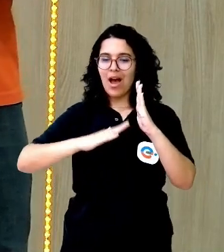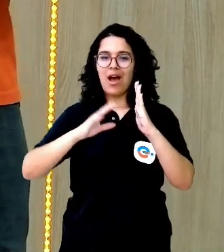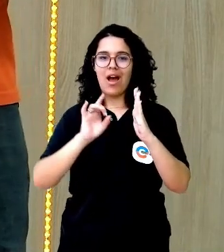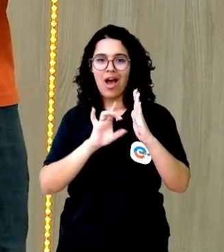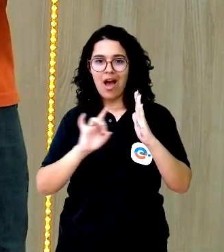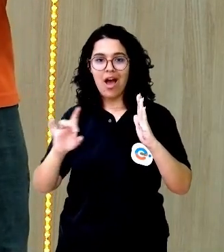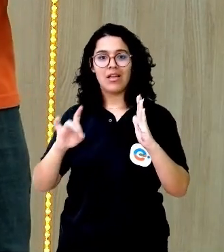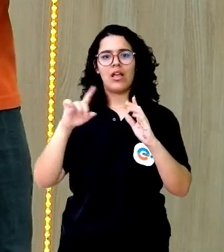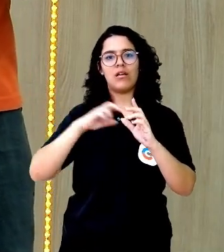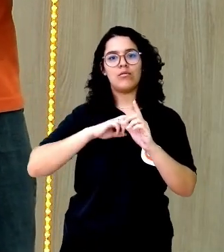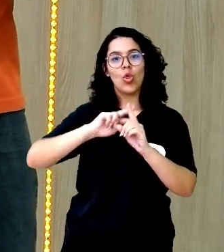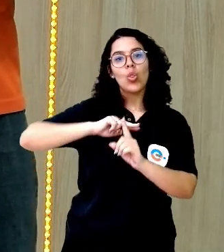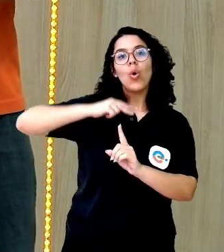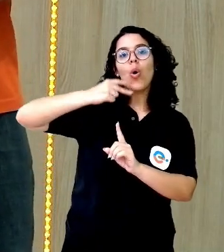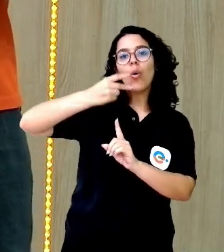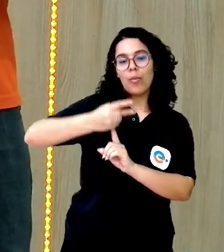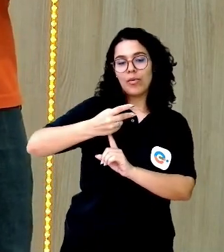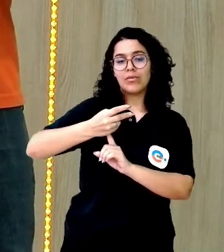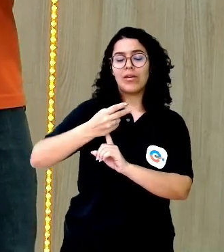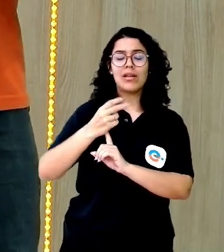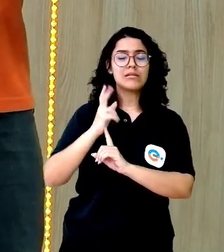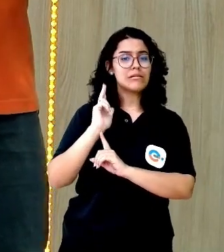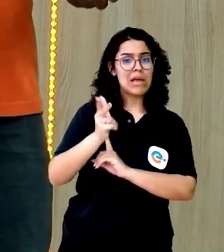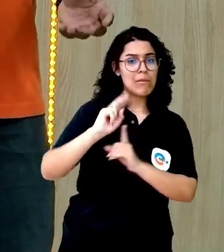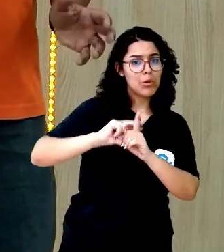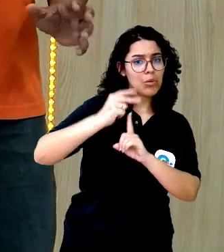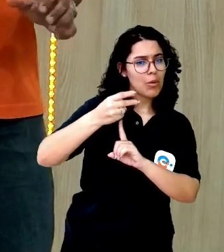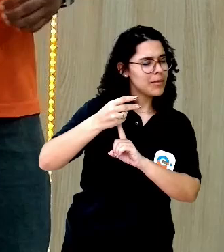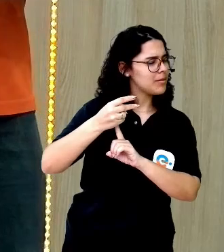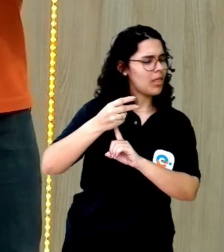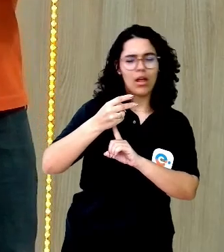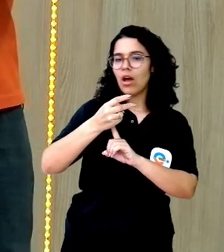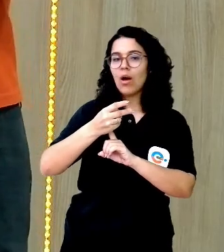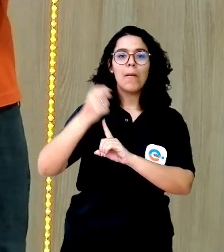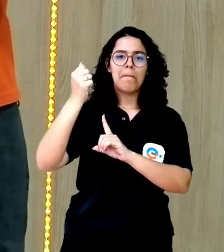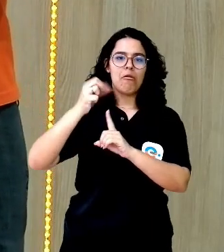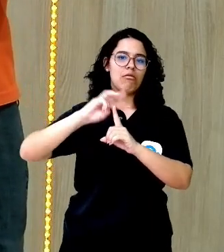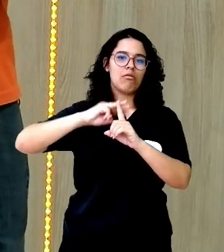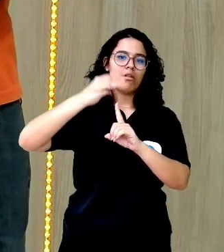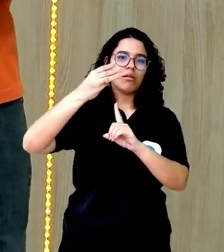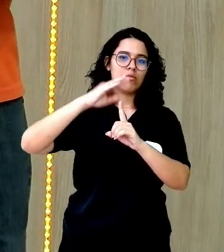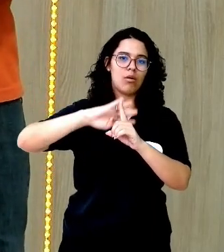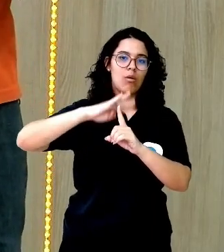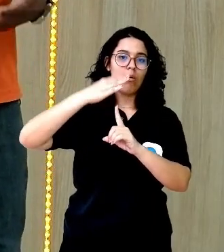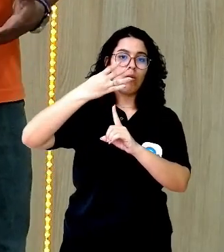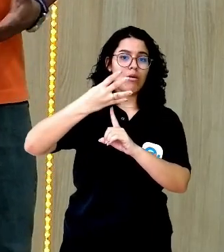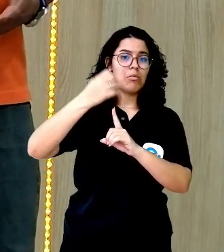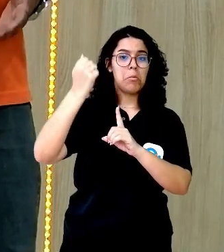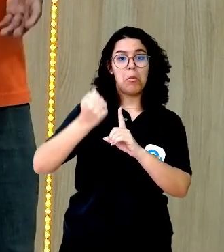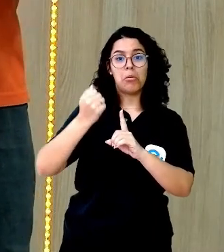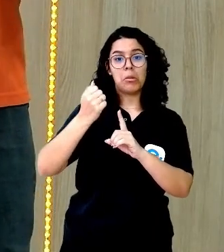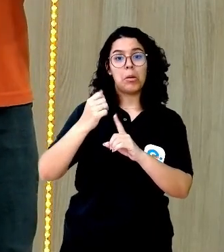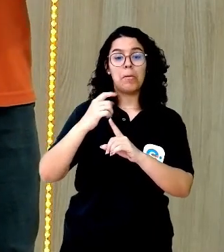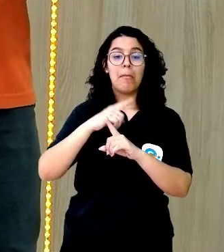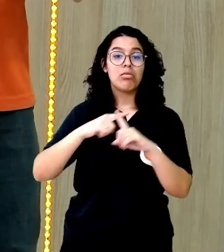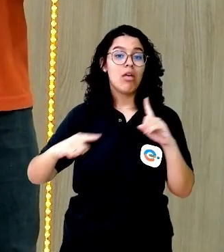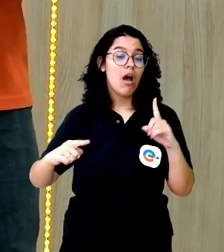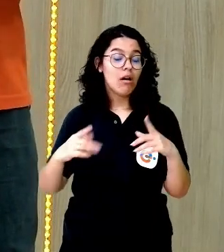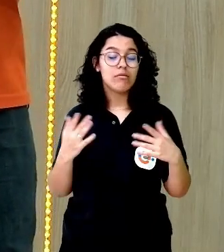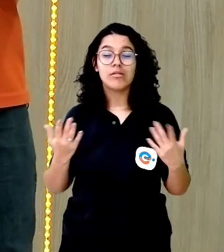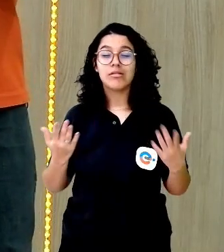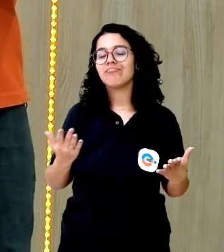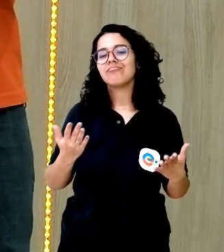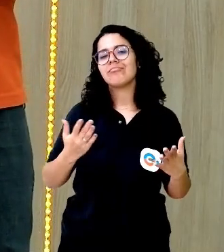Mas nem sempre vai ser o dobro. Pode ser o triplo, pode ser o quádruplo, pode ser metade. Vai depender